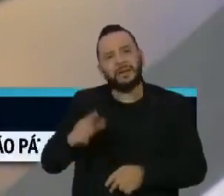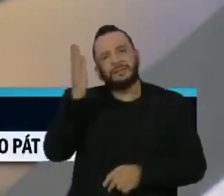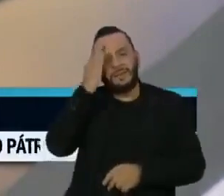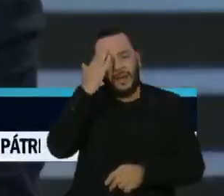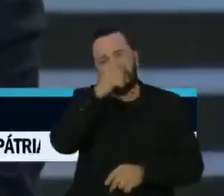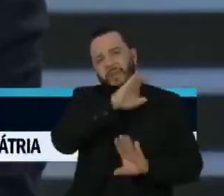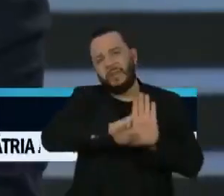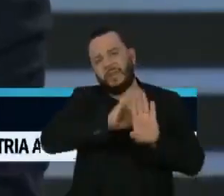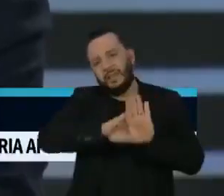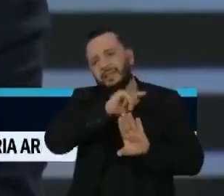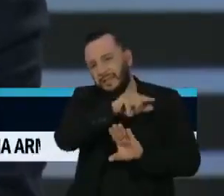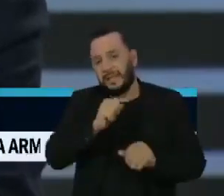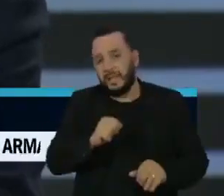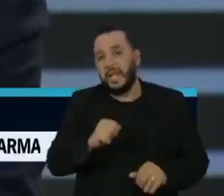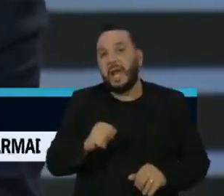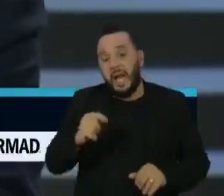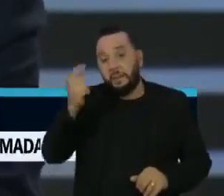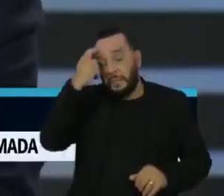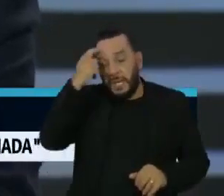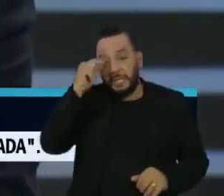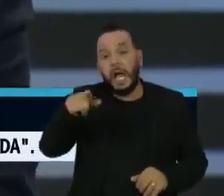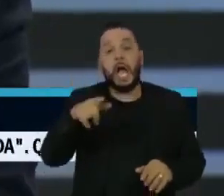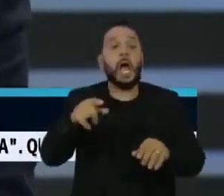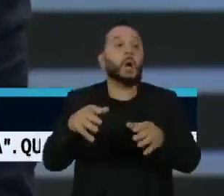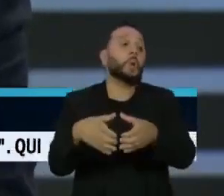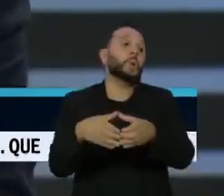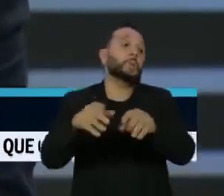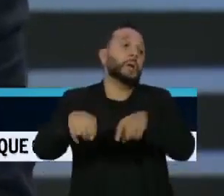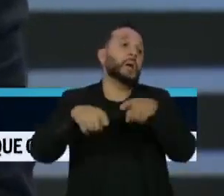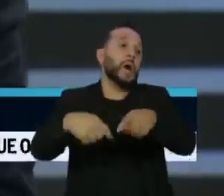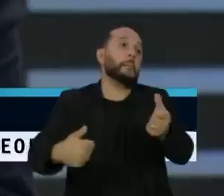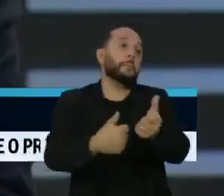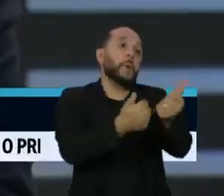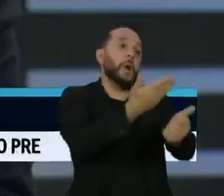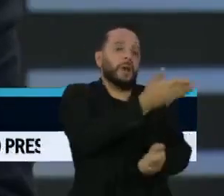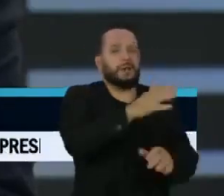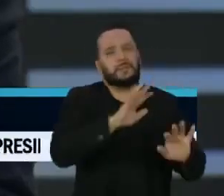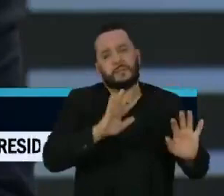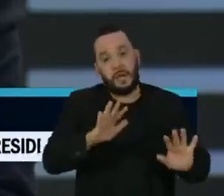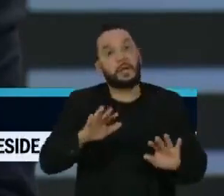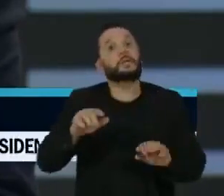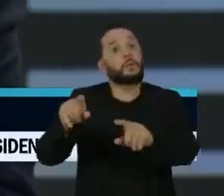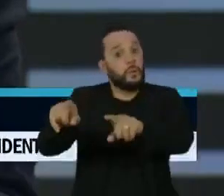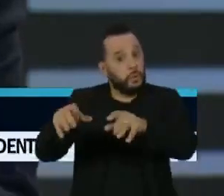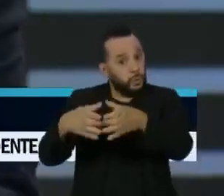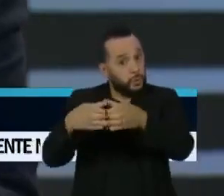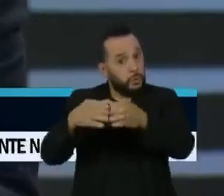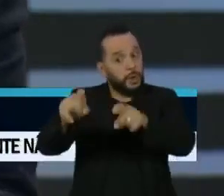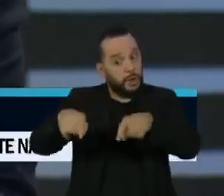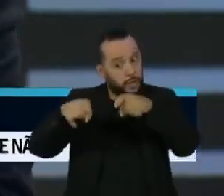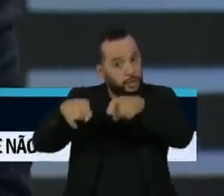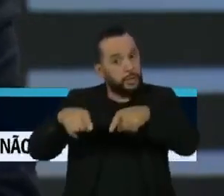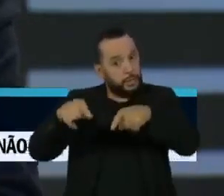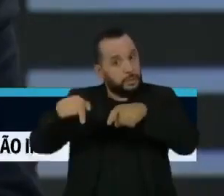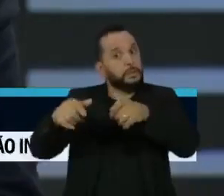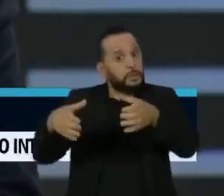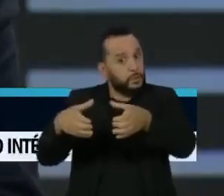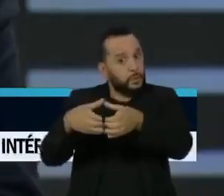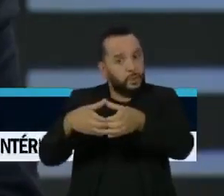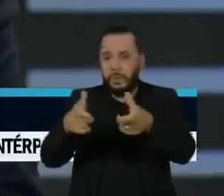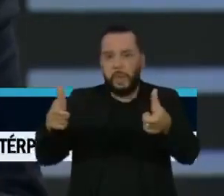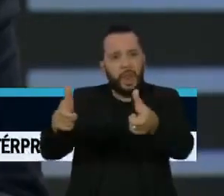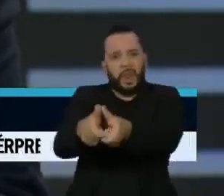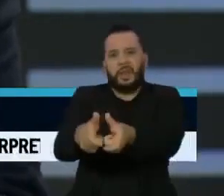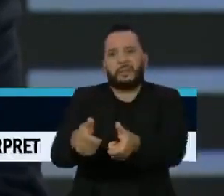disso porque estaria supostamente ganhando apoio do agronegócio né mas a grande que o agronegócio colégio eleitoral ali é muito pequeno